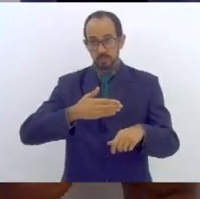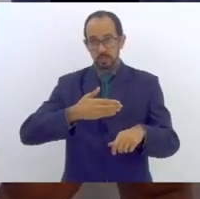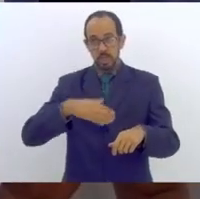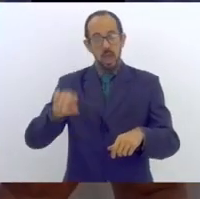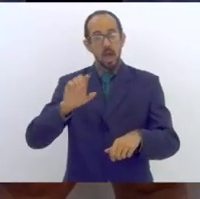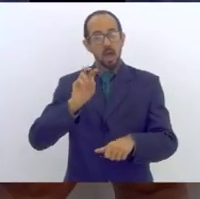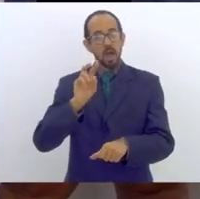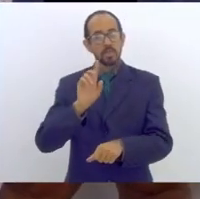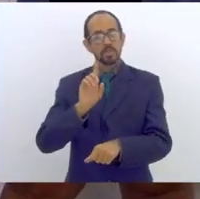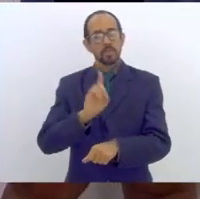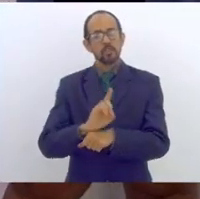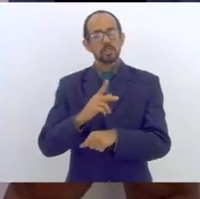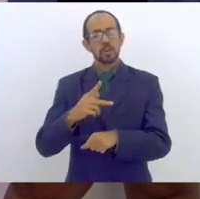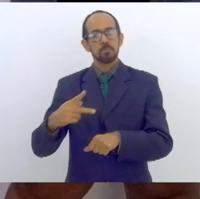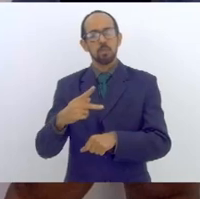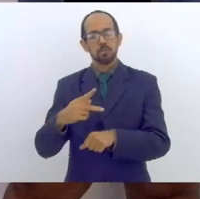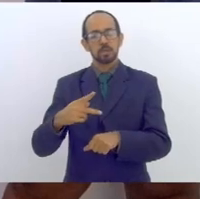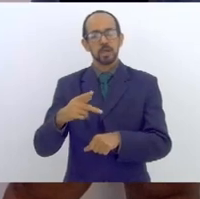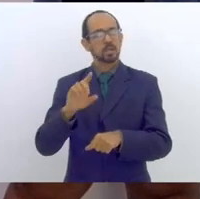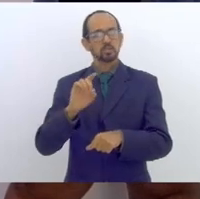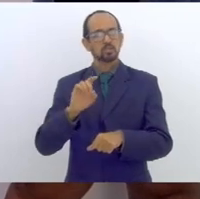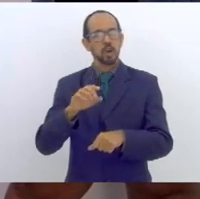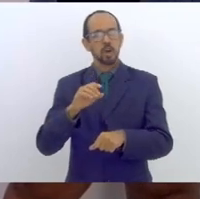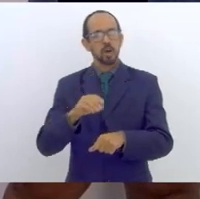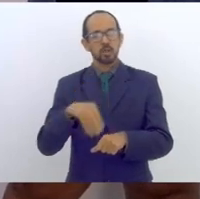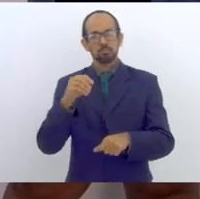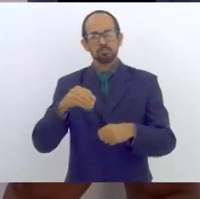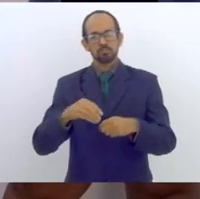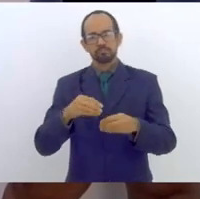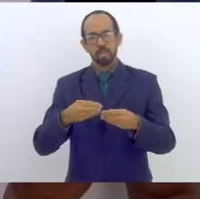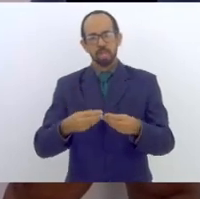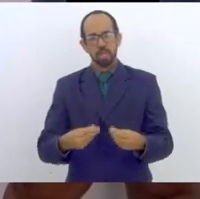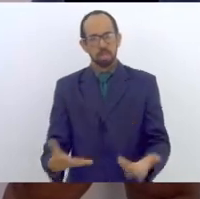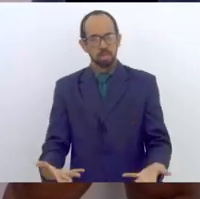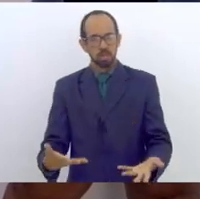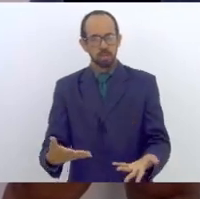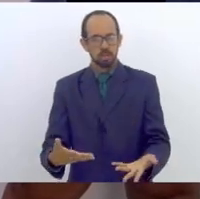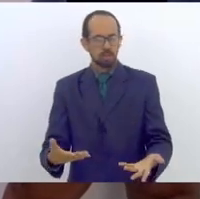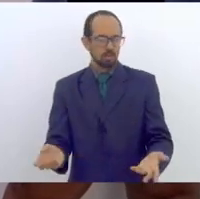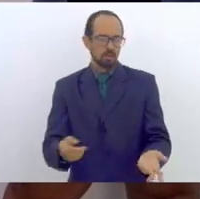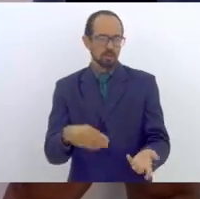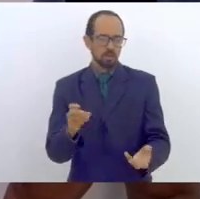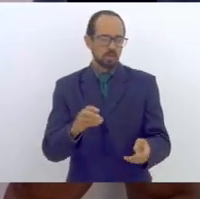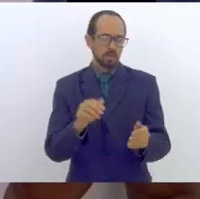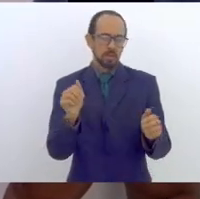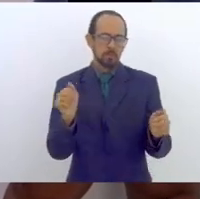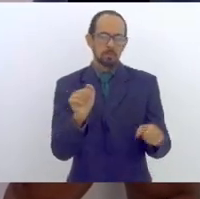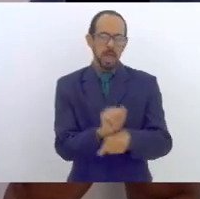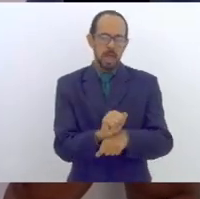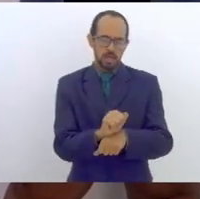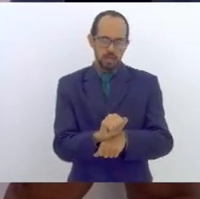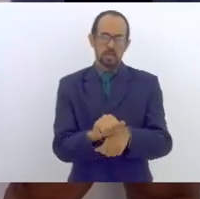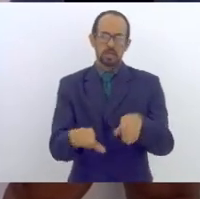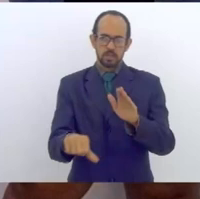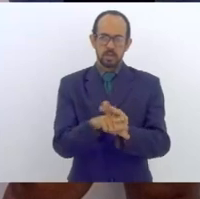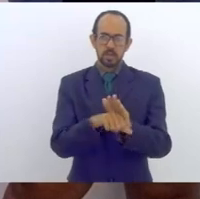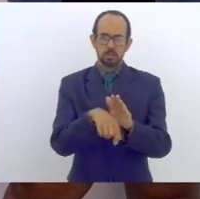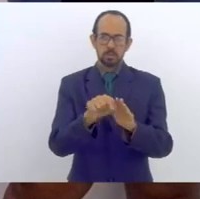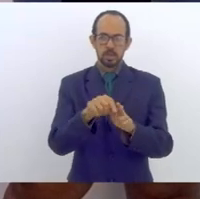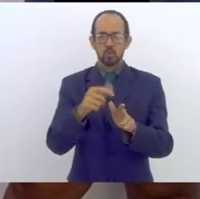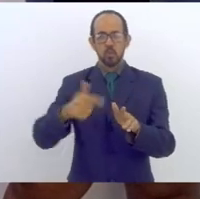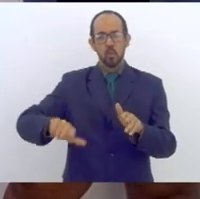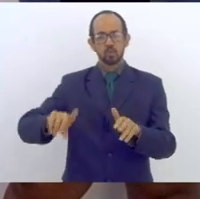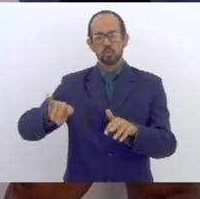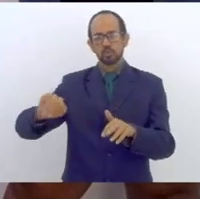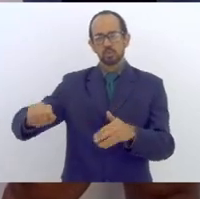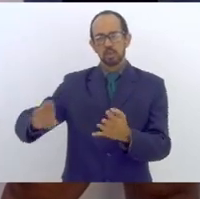simplesmente desfaz ou advogado da pessoa desfaz aquele crime e a pessoa no dia seguinte está lá na fila